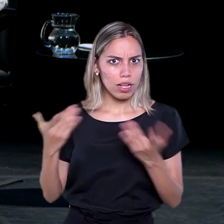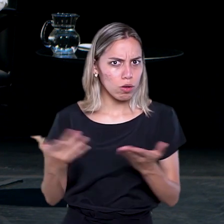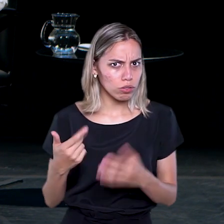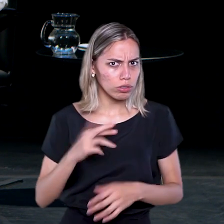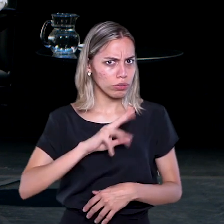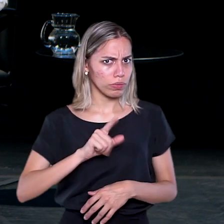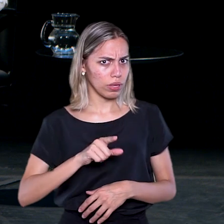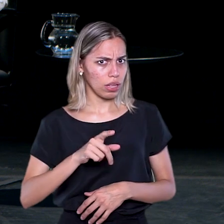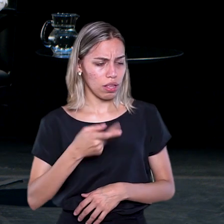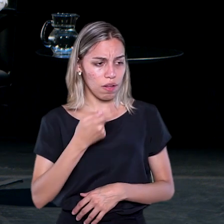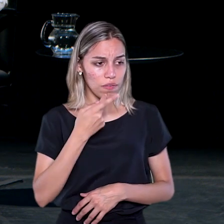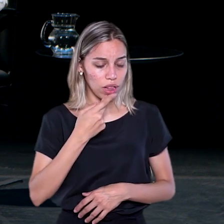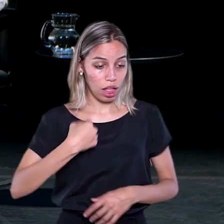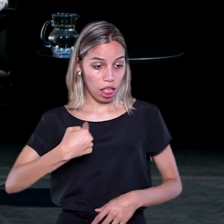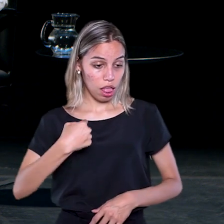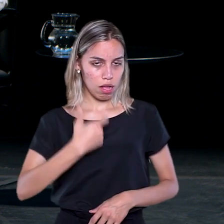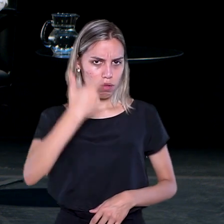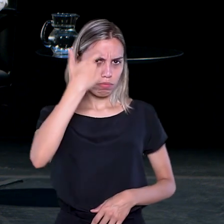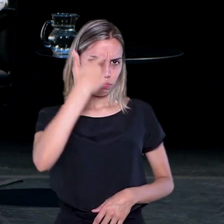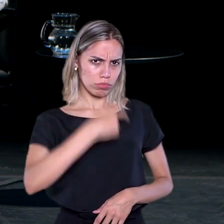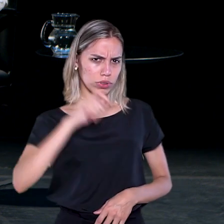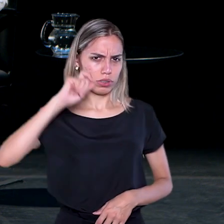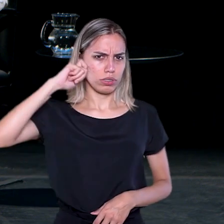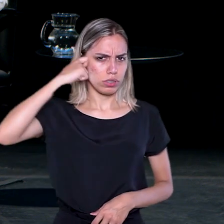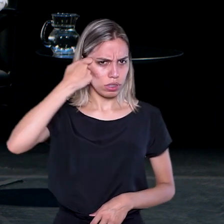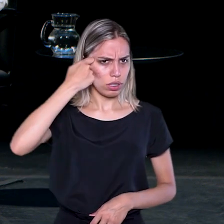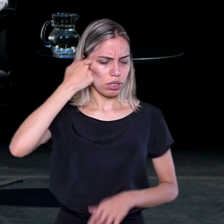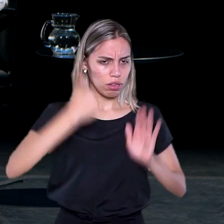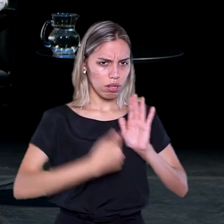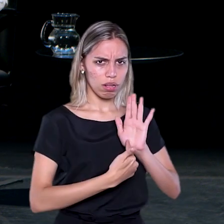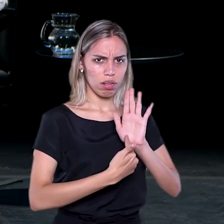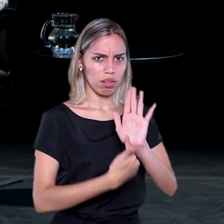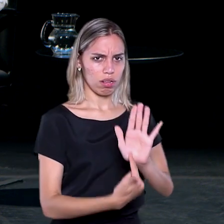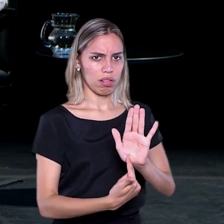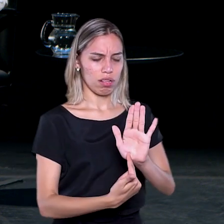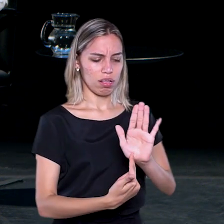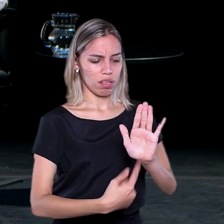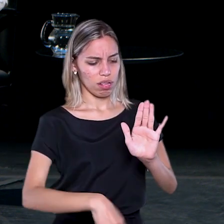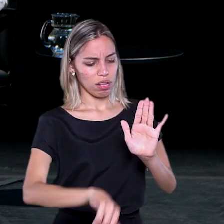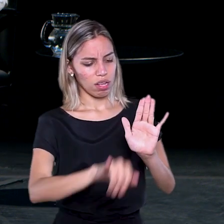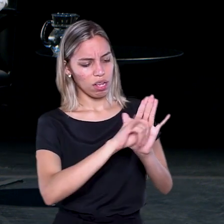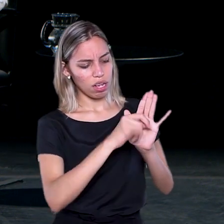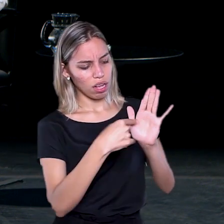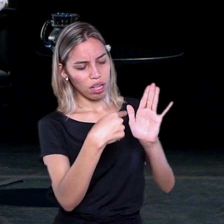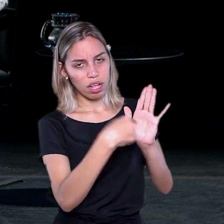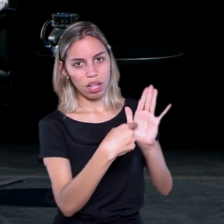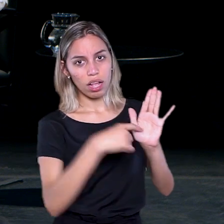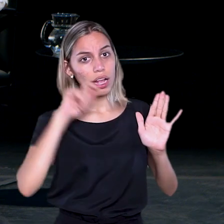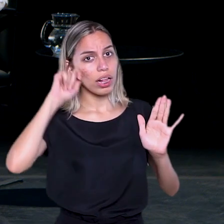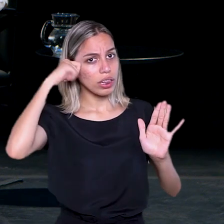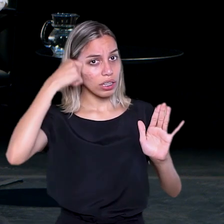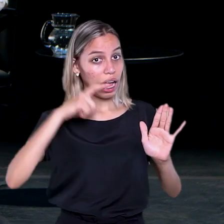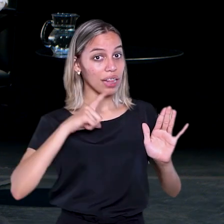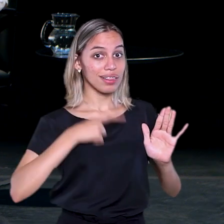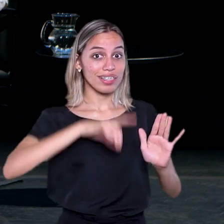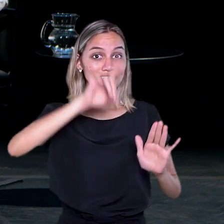desinteressado. Se autodeclarar uma pessoa negra e ter essa autodeclaração validada significa acessar